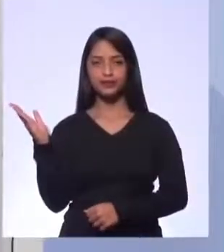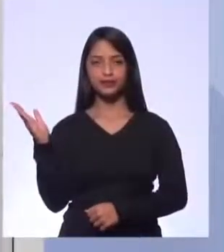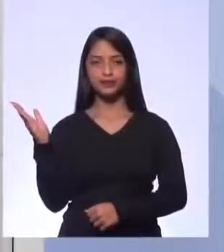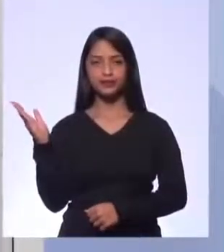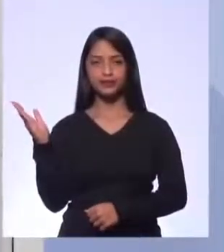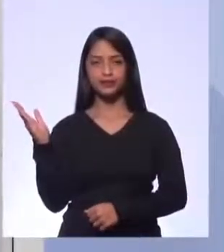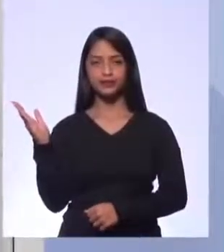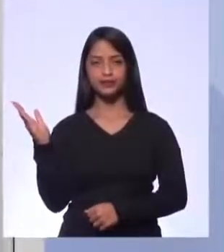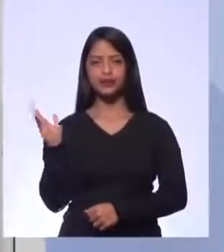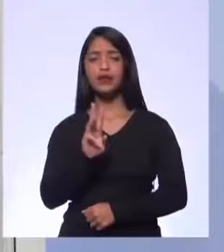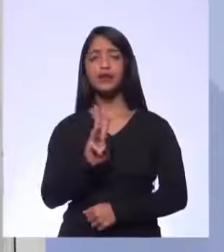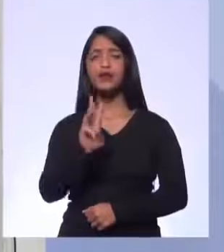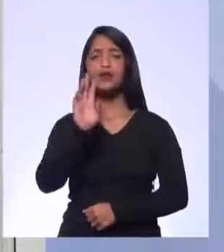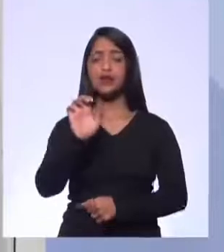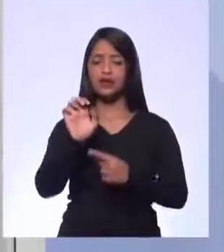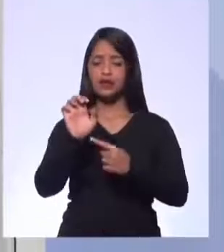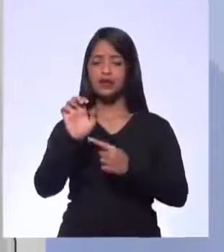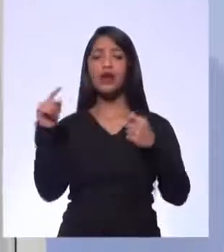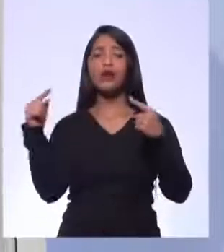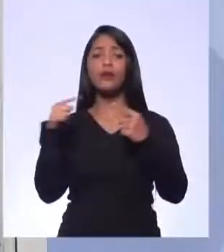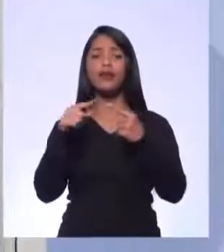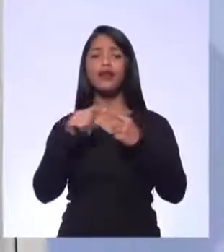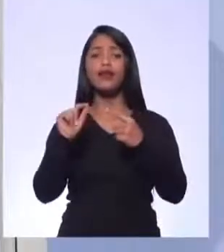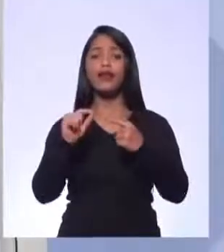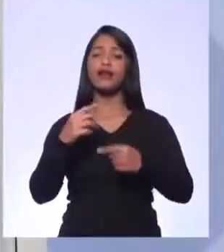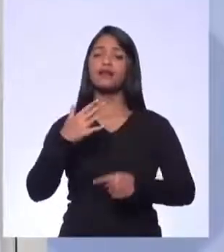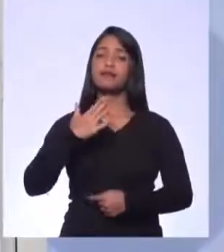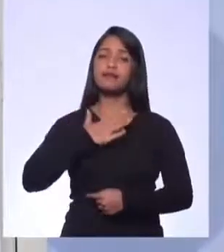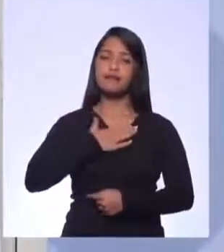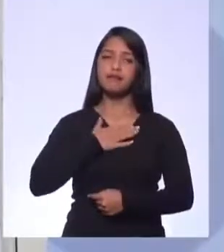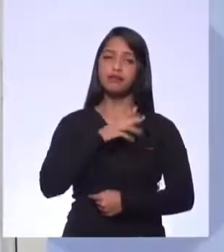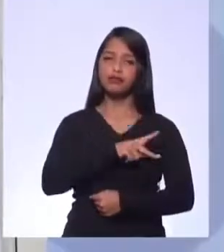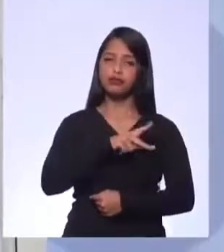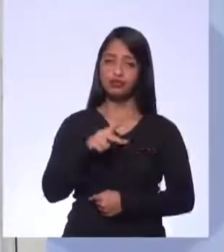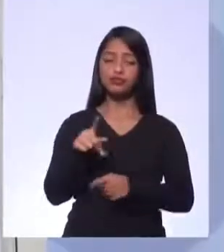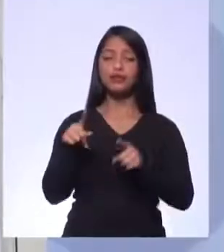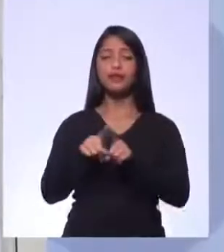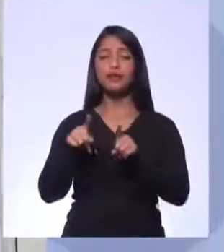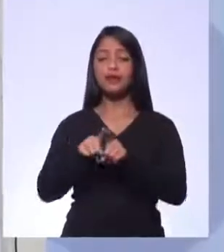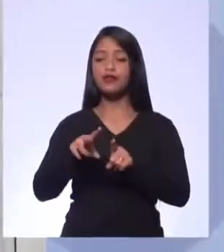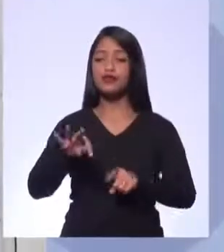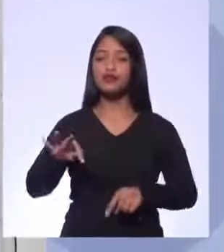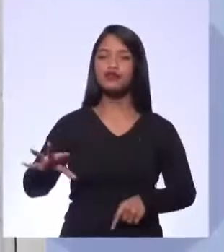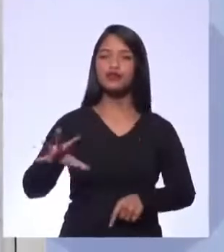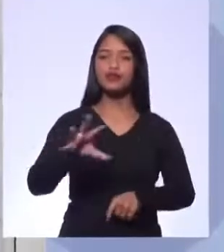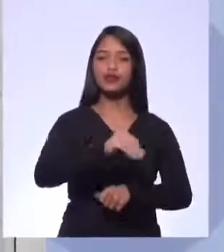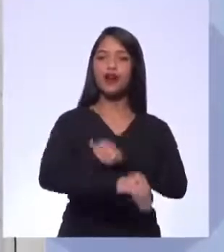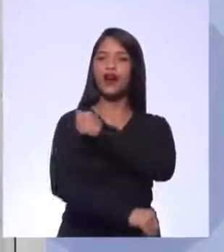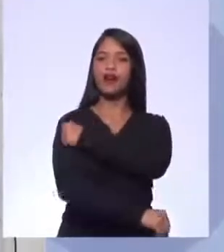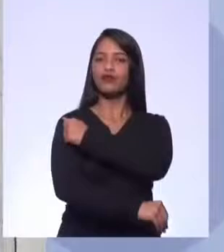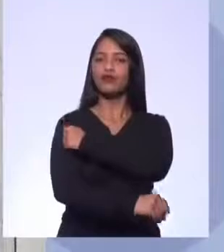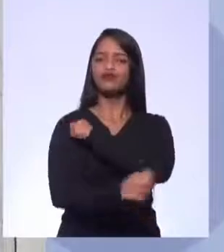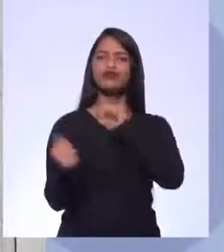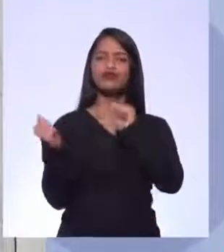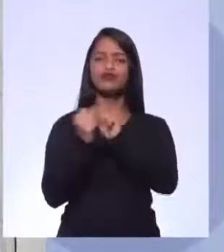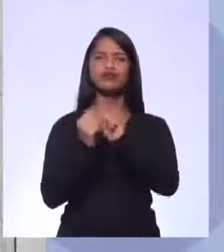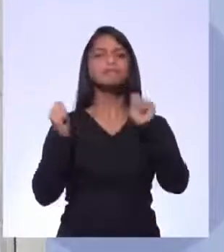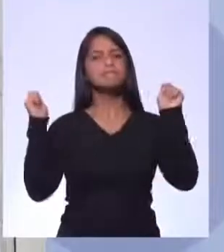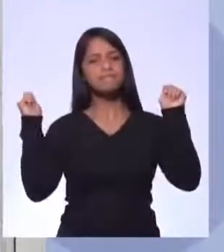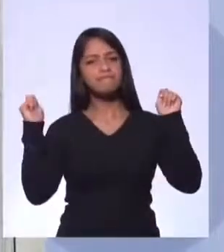Quem? Me and my students. Nós podemos, sempre. Tá